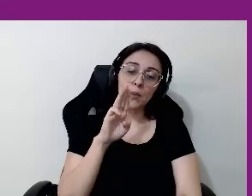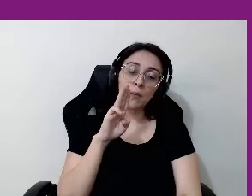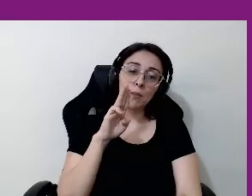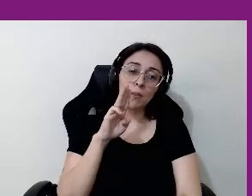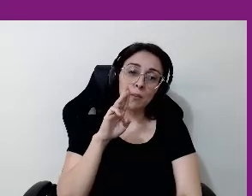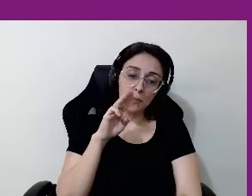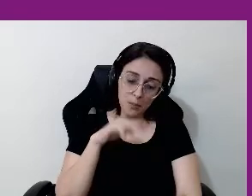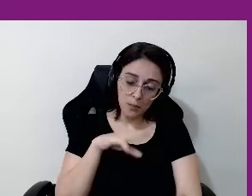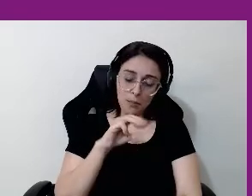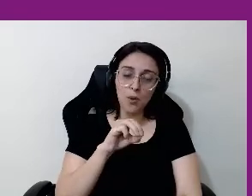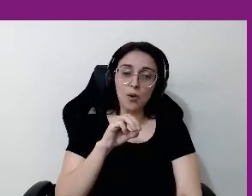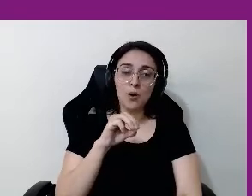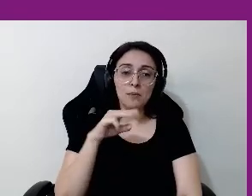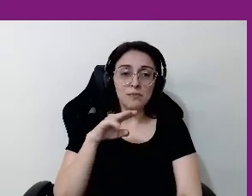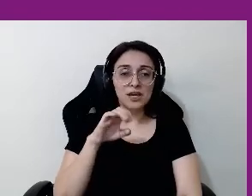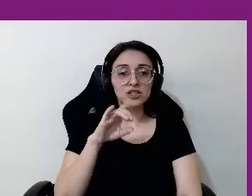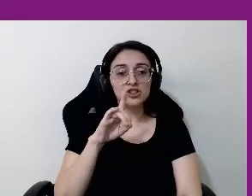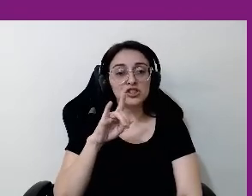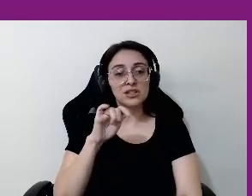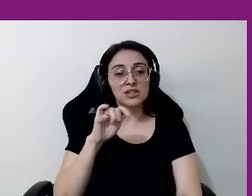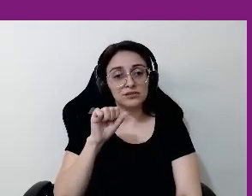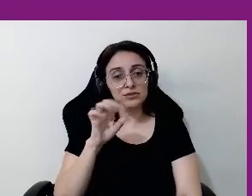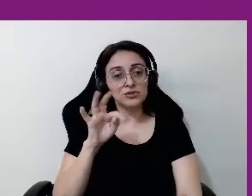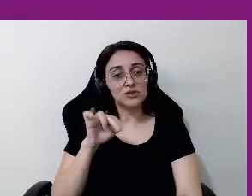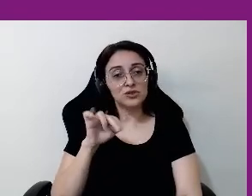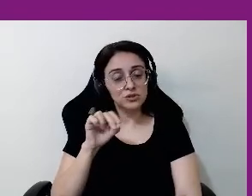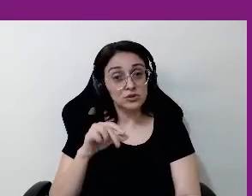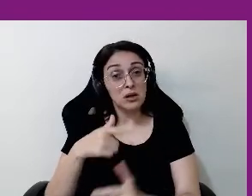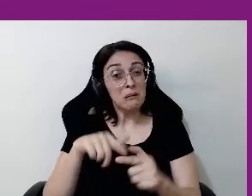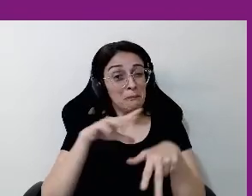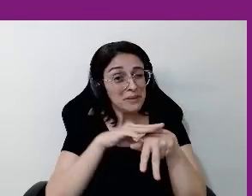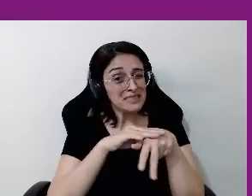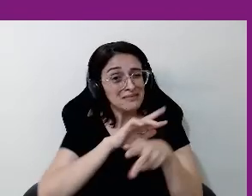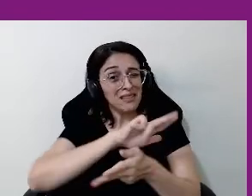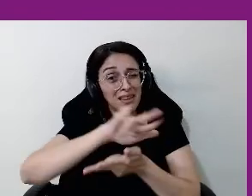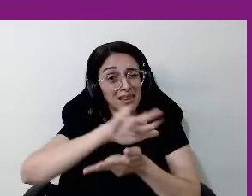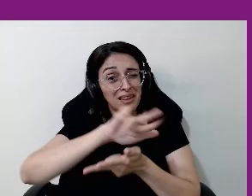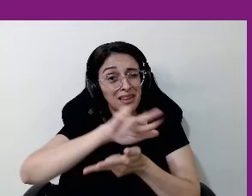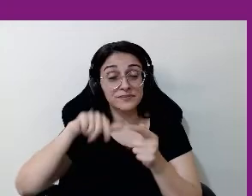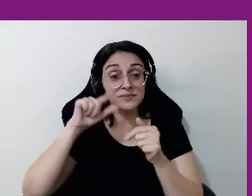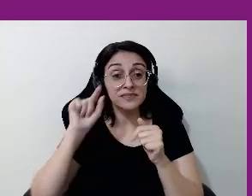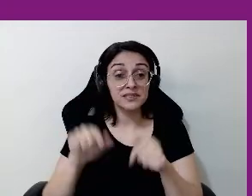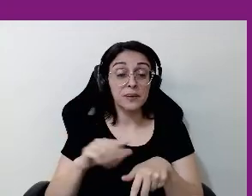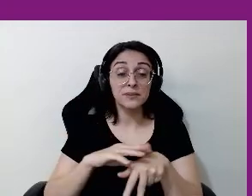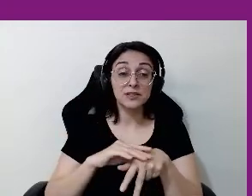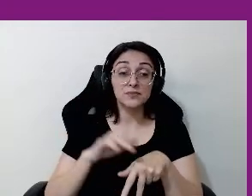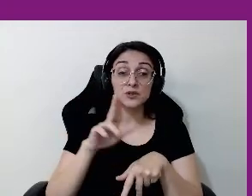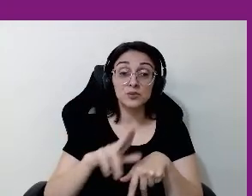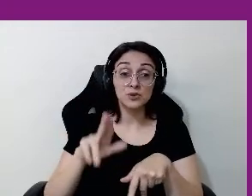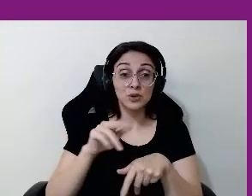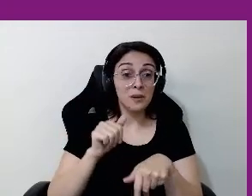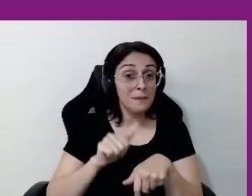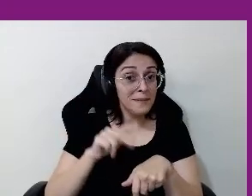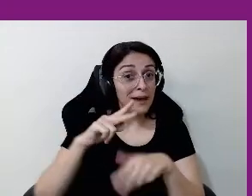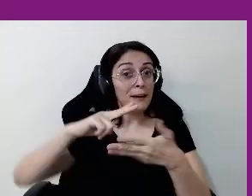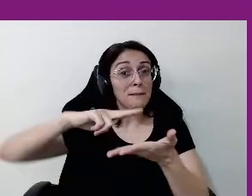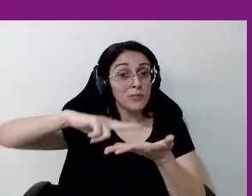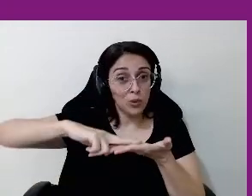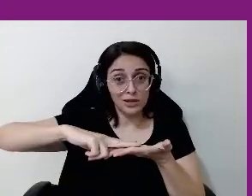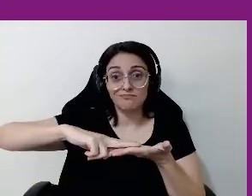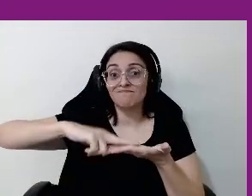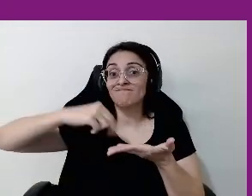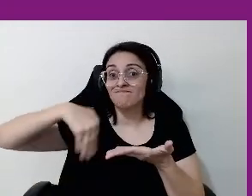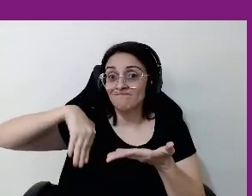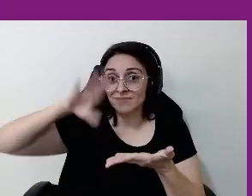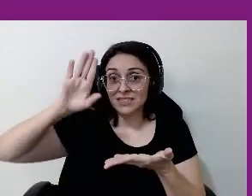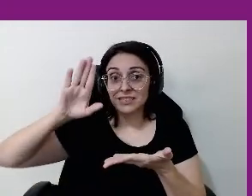região anterior, a gente viu isso em vários pacientes. Então, foi um paciente que a gente usou muito mais prona e que a